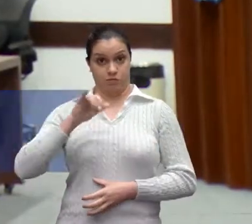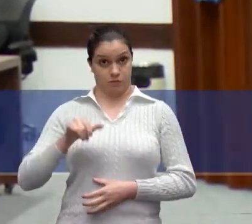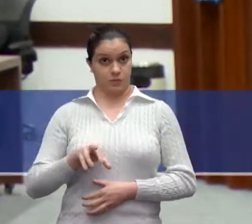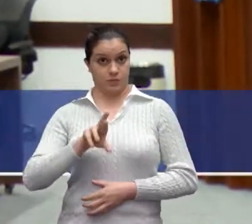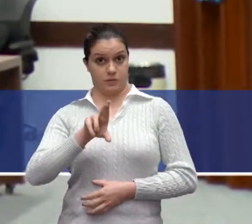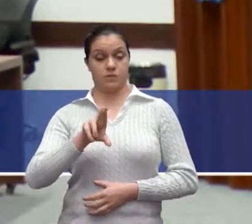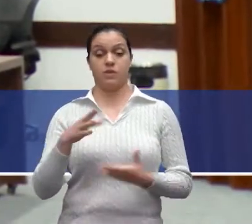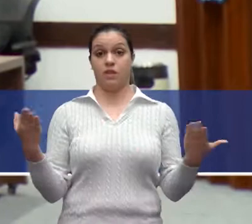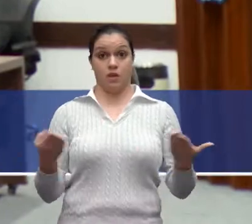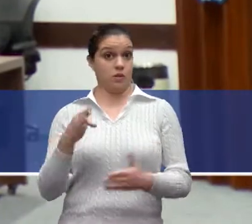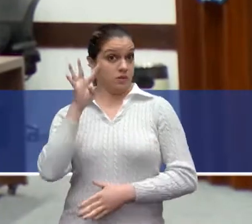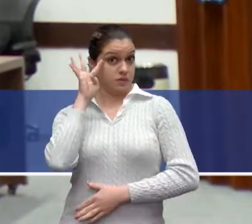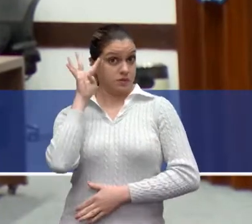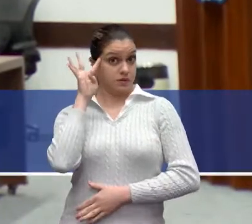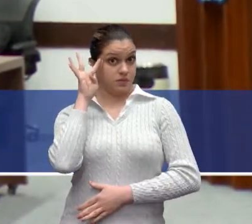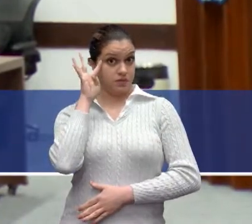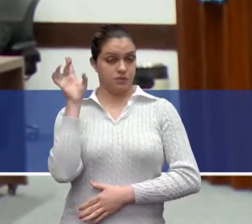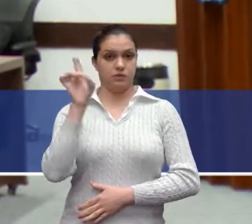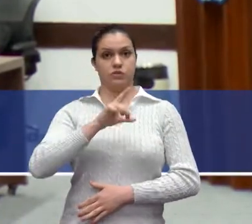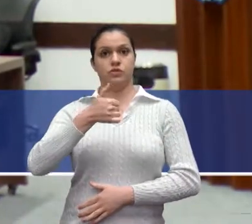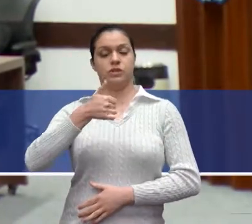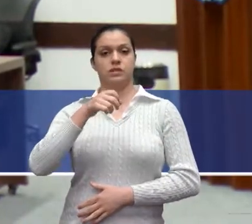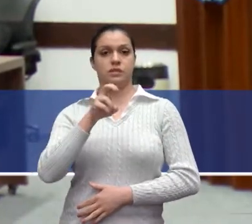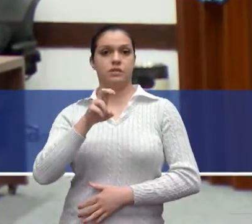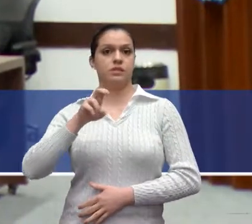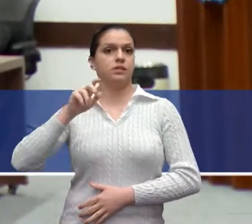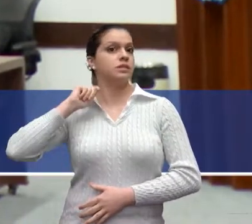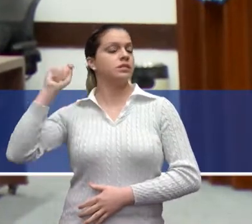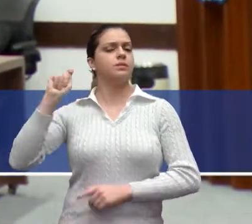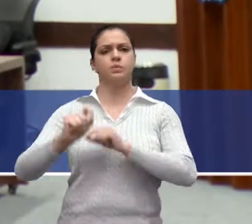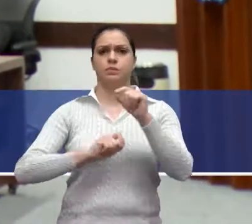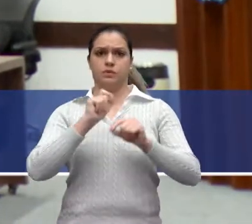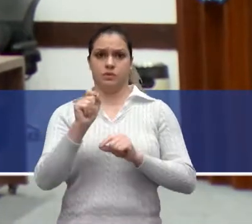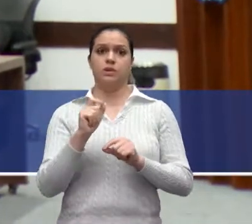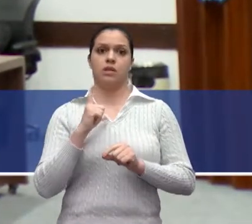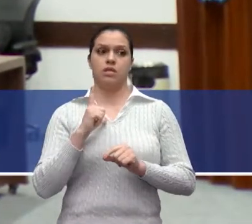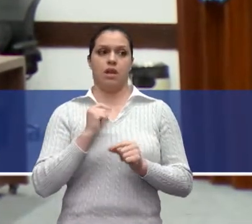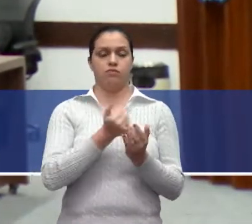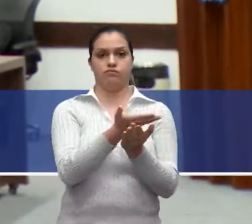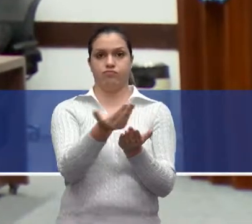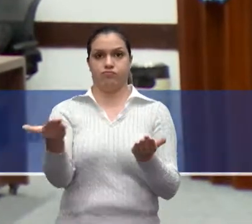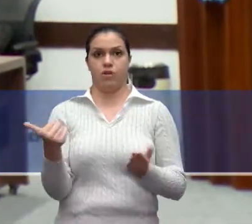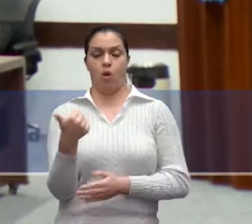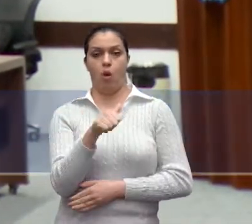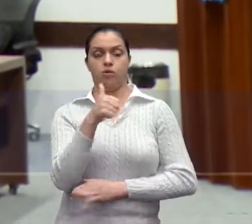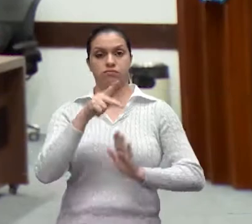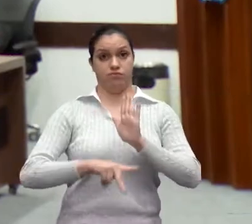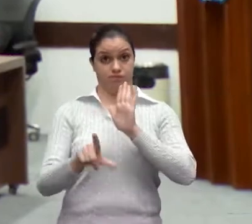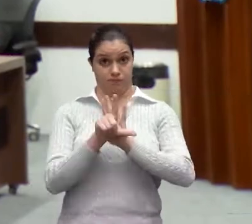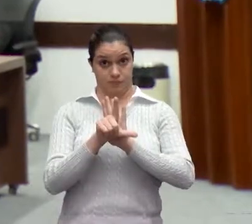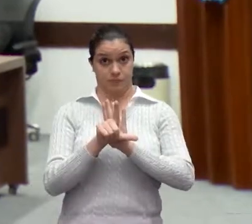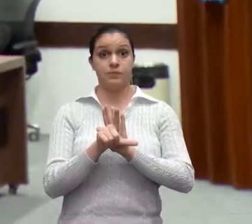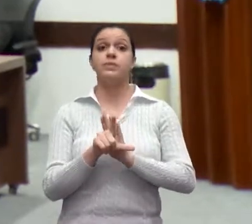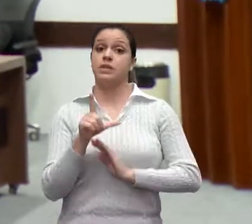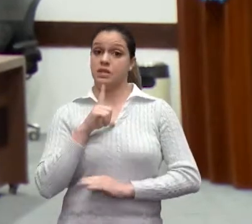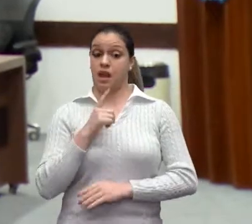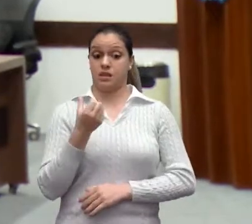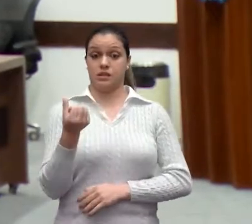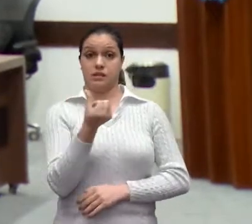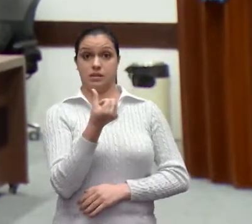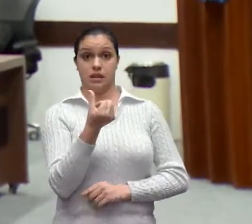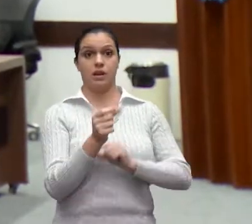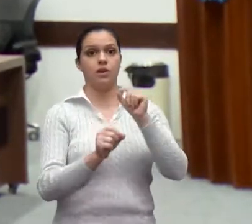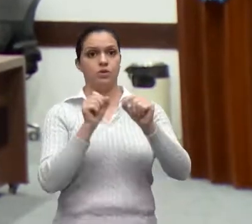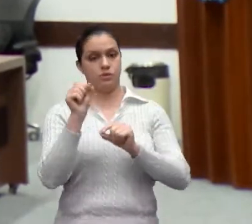Constituição, Justiça e Redação desta quarta-feira, 15 de abril, foram distribuídos 11 projetos de lei. Dentre